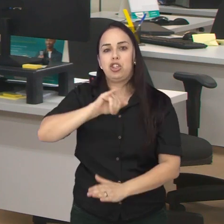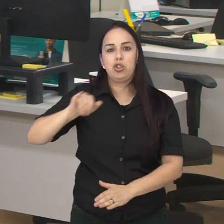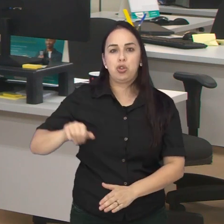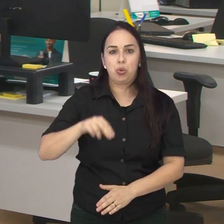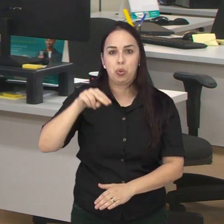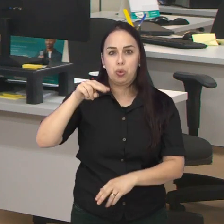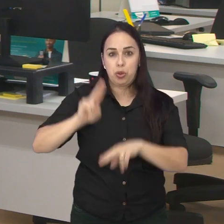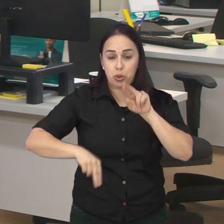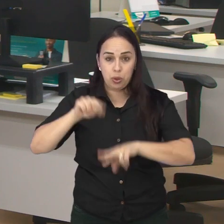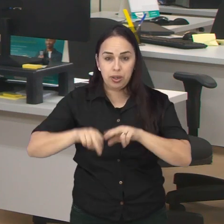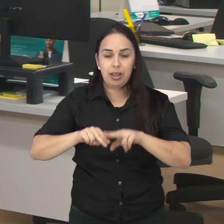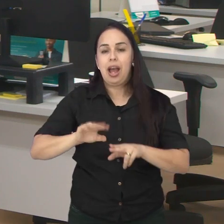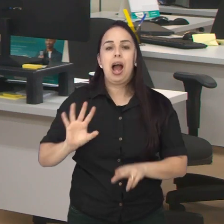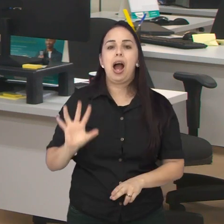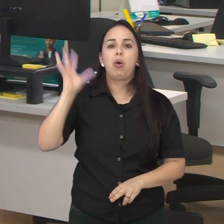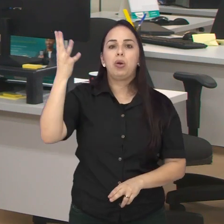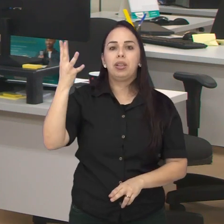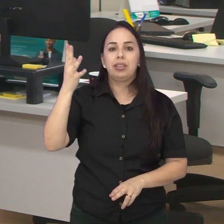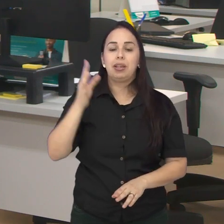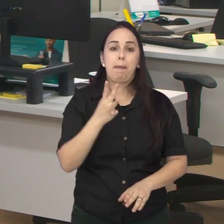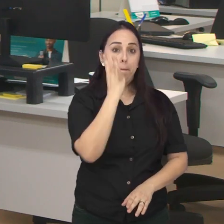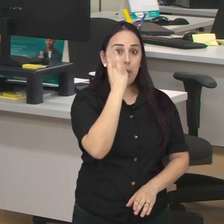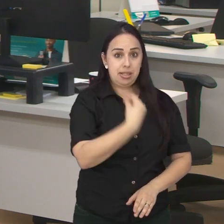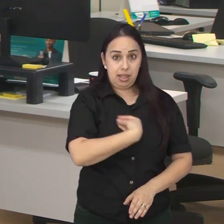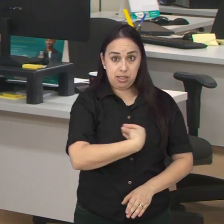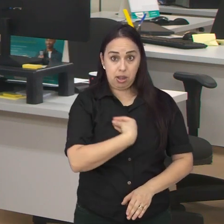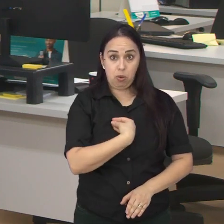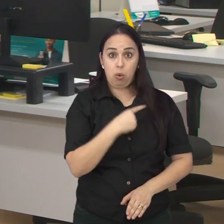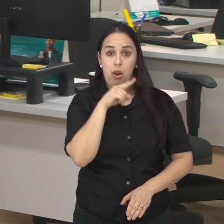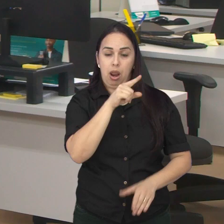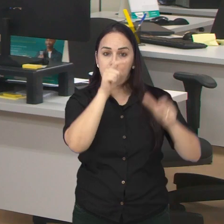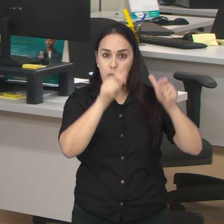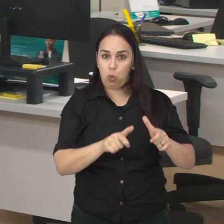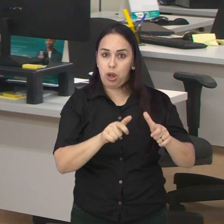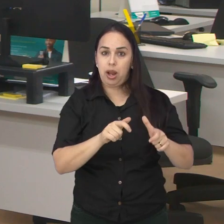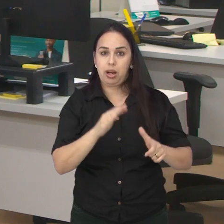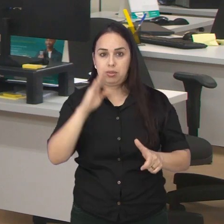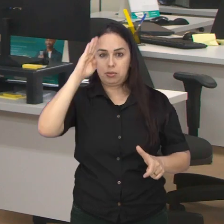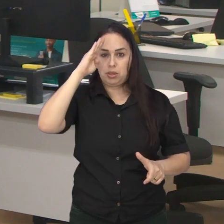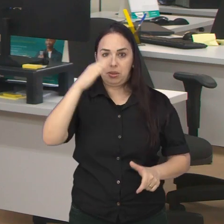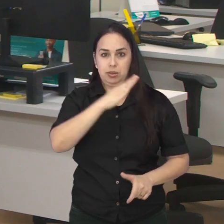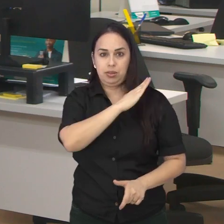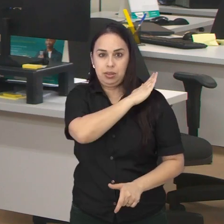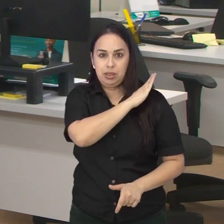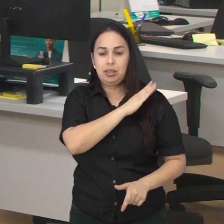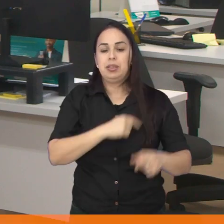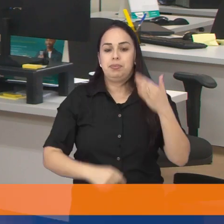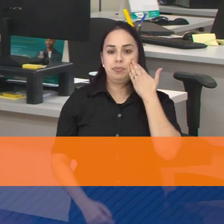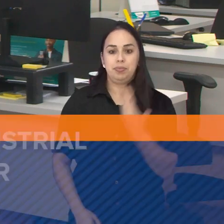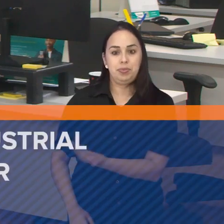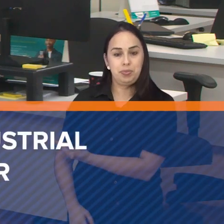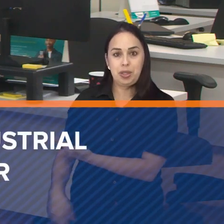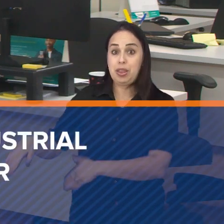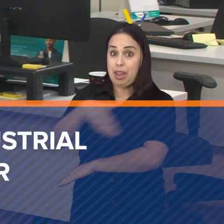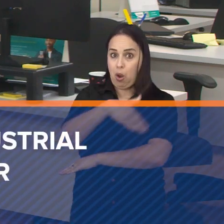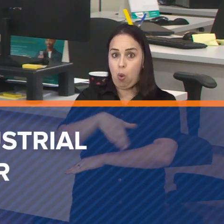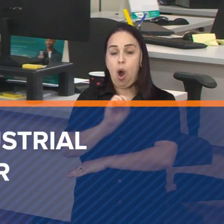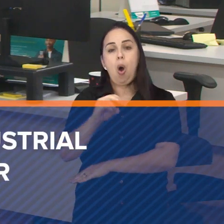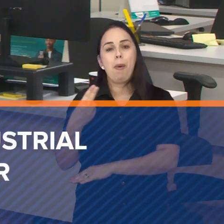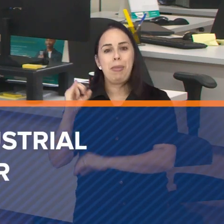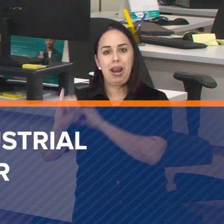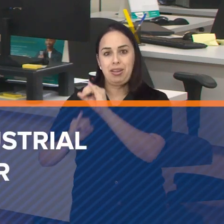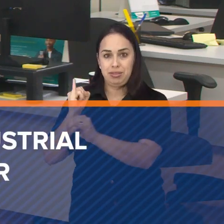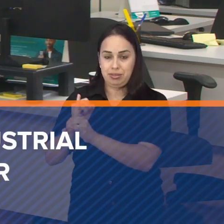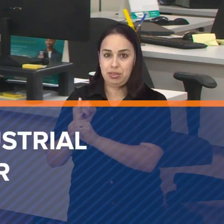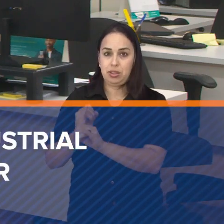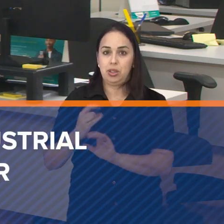em São José, o serviço acontece tanto de maneira presencial na junta militar, que fica neste endereço aqui que está na tela, ou então pela